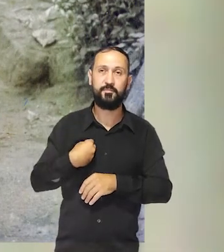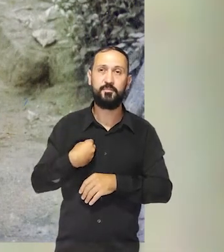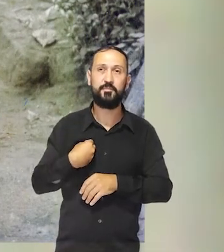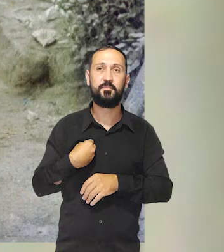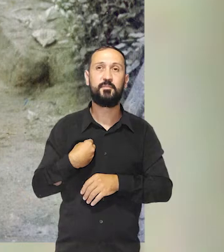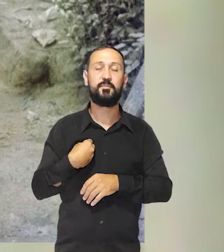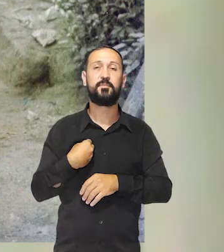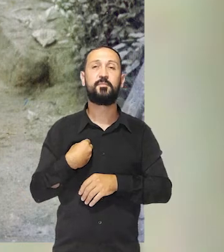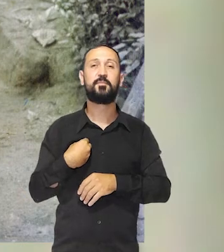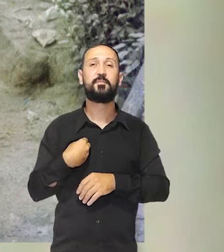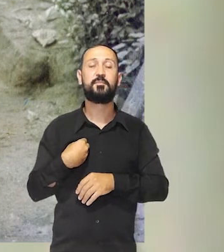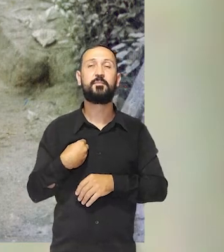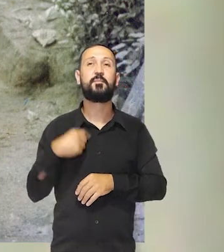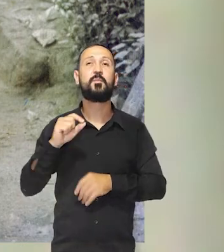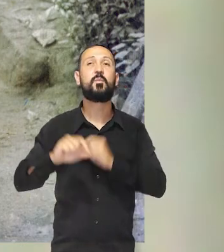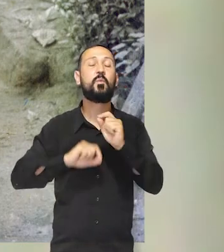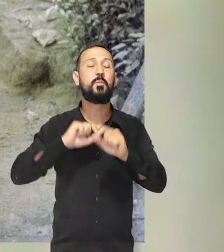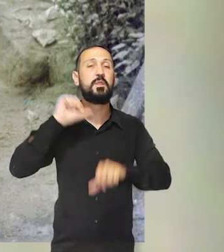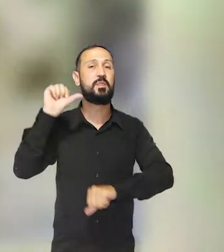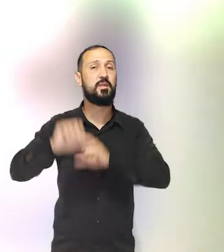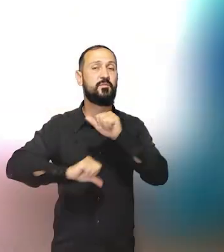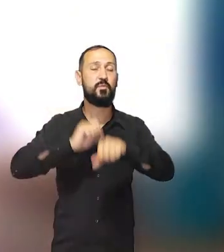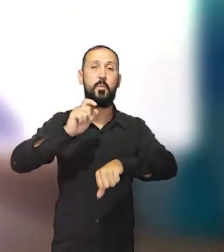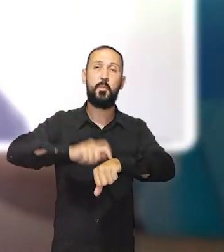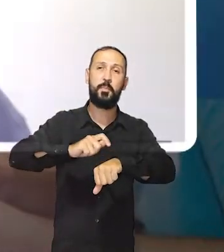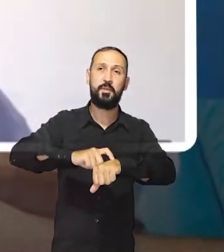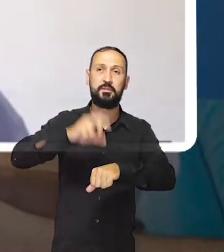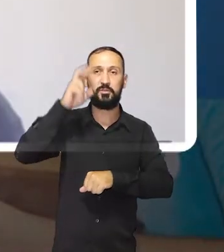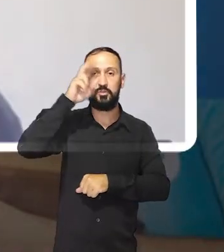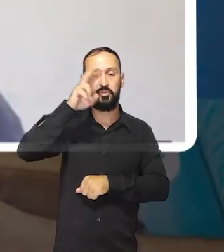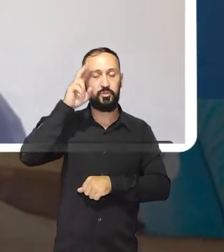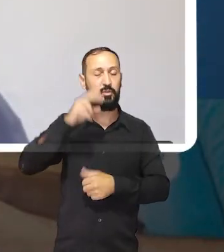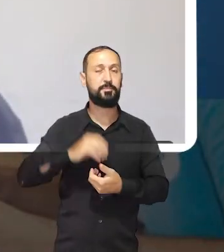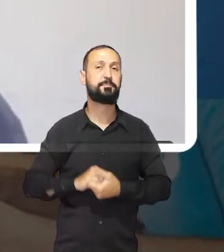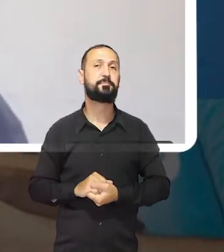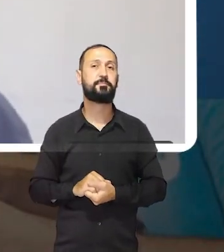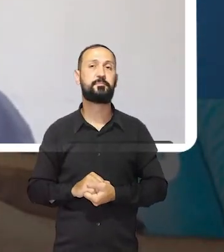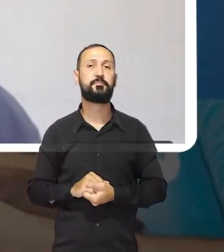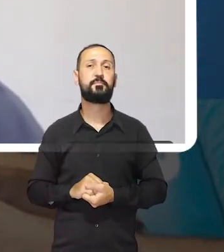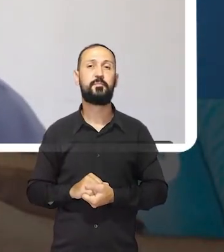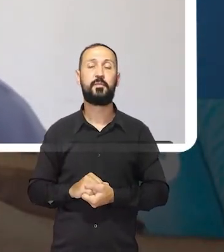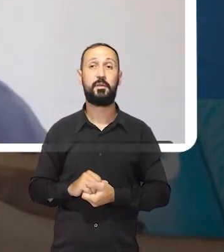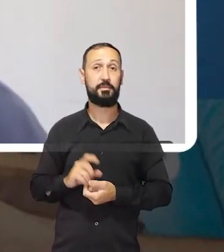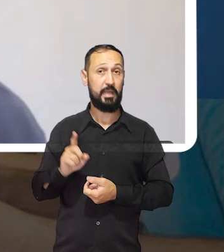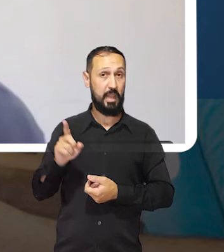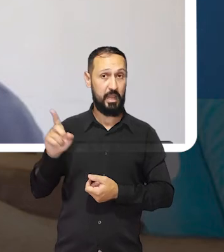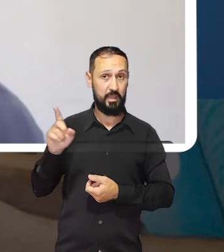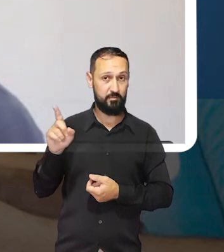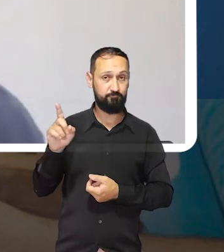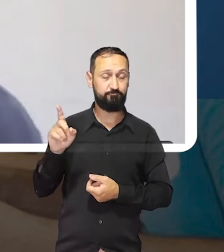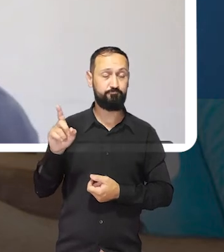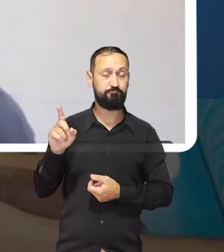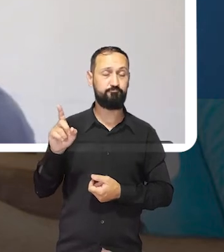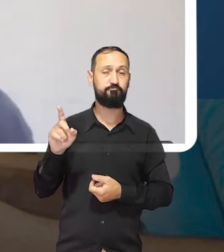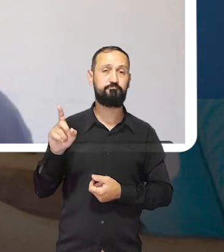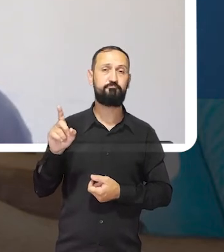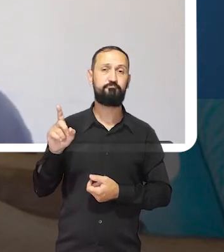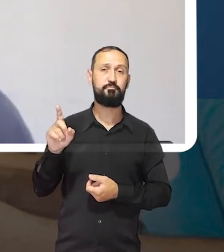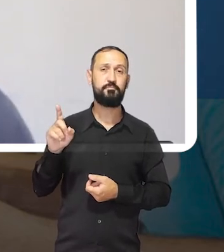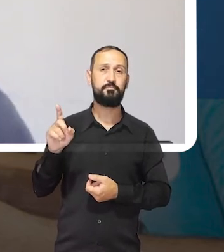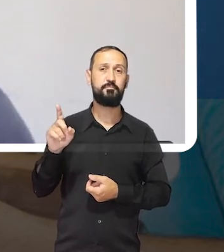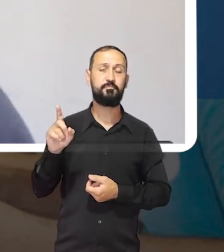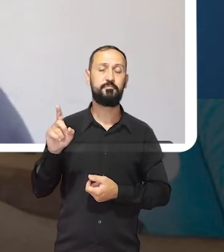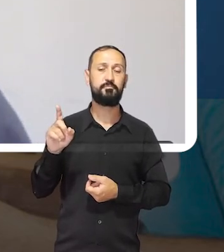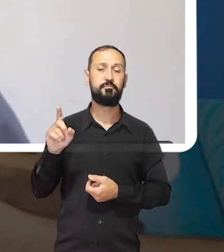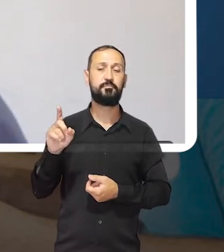né? A passagem dela que transformou em momentos históricos. Então, a Senhorinha, ela